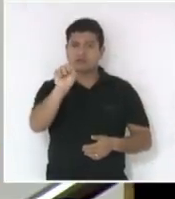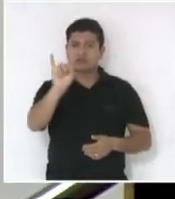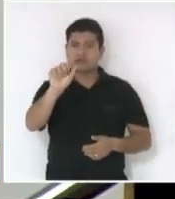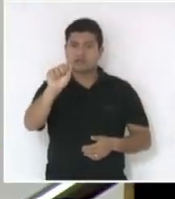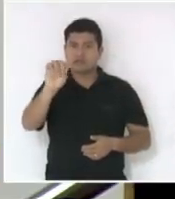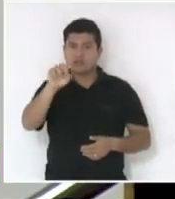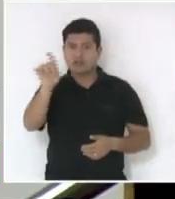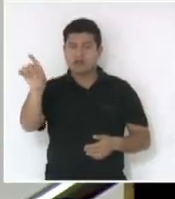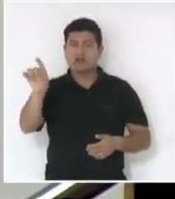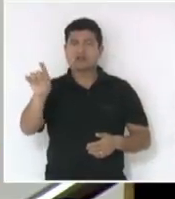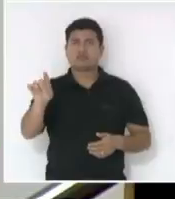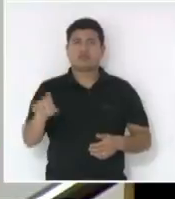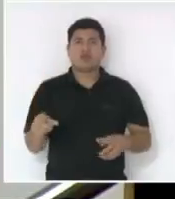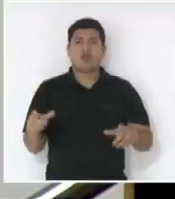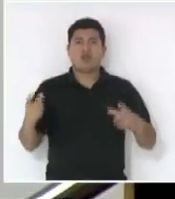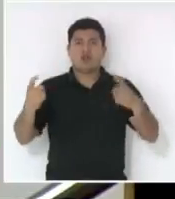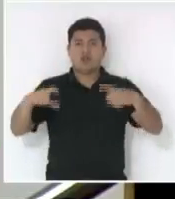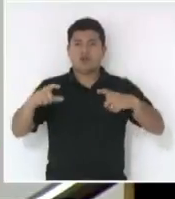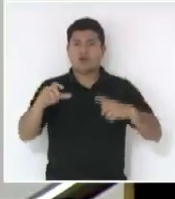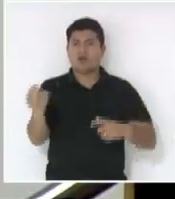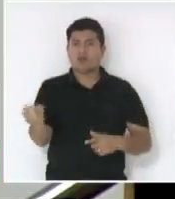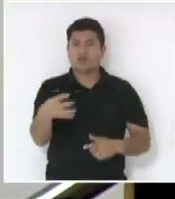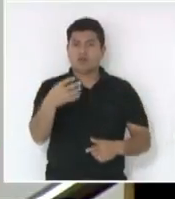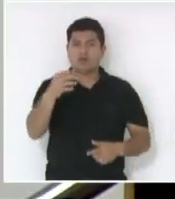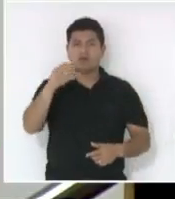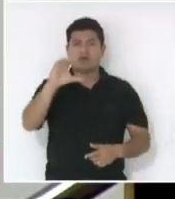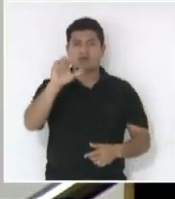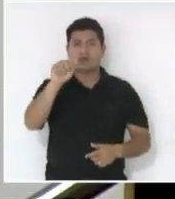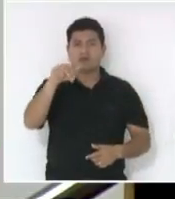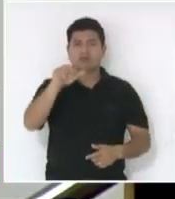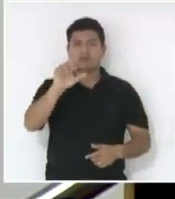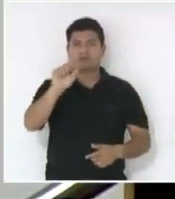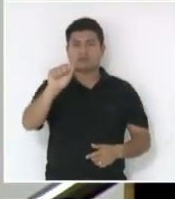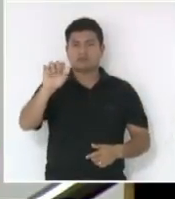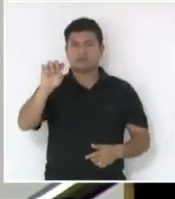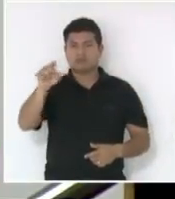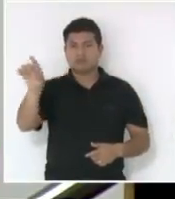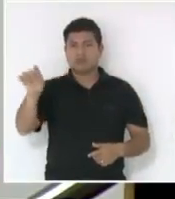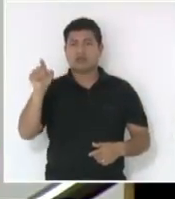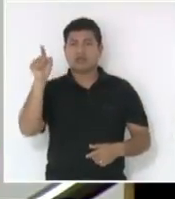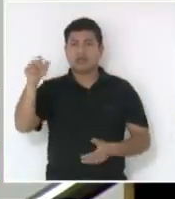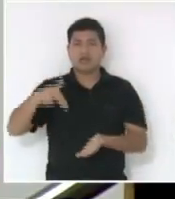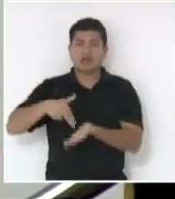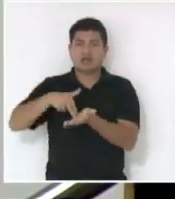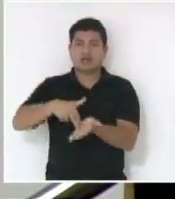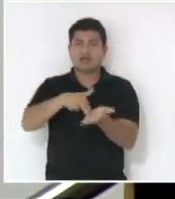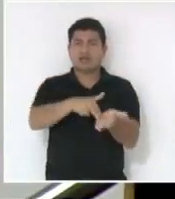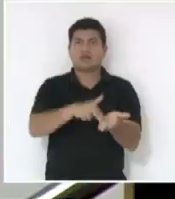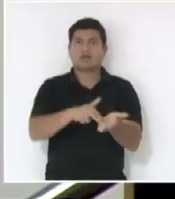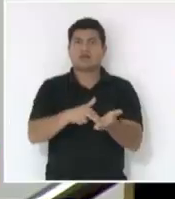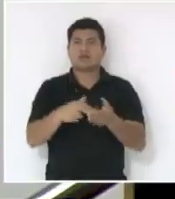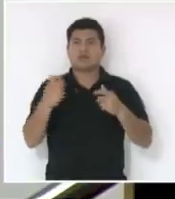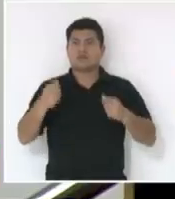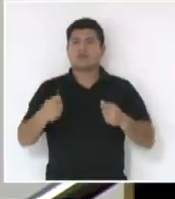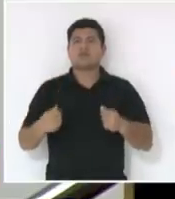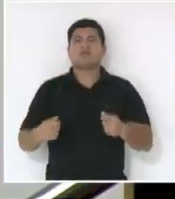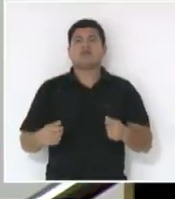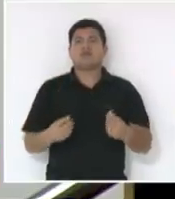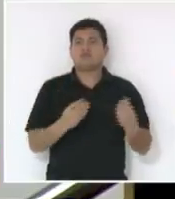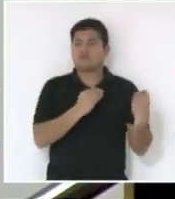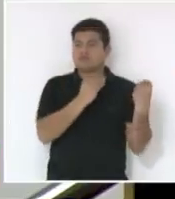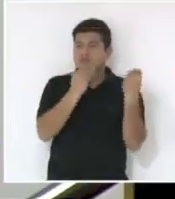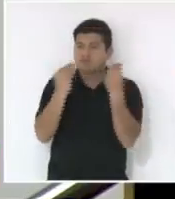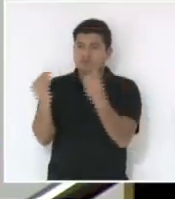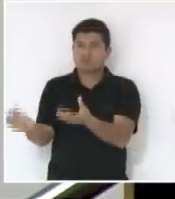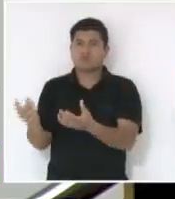Canaã, em Navegantes, numa ação de reintegração de posse de uma área